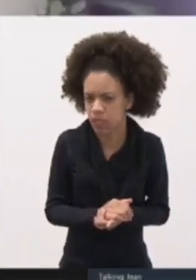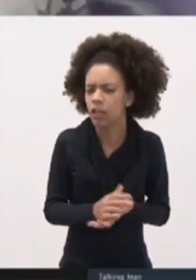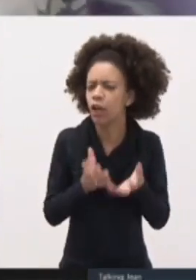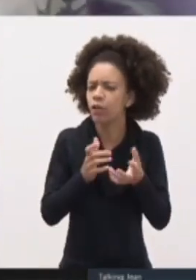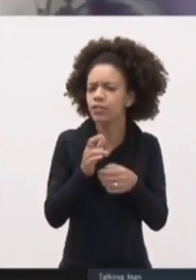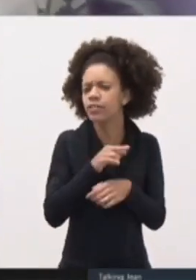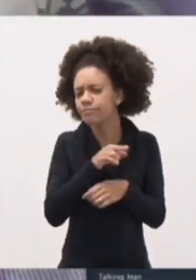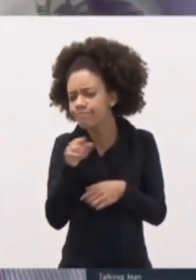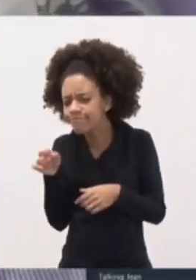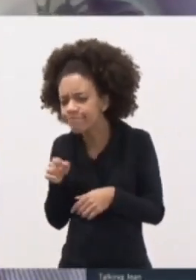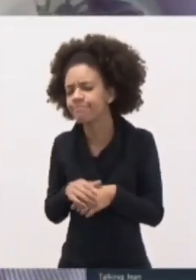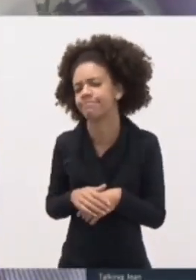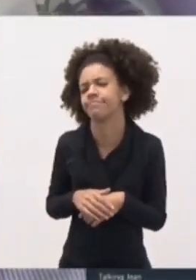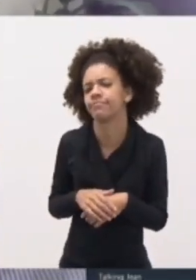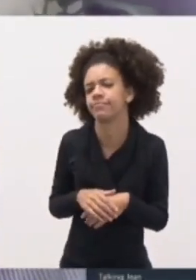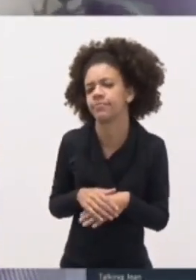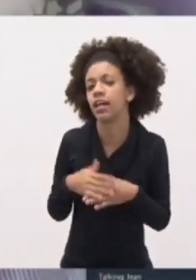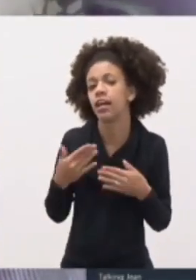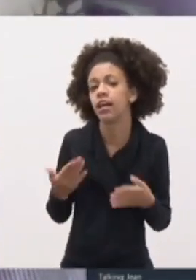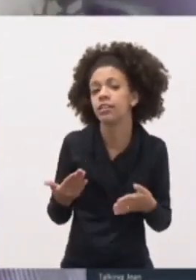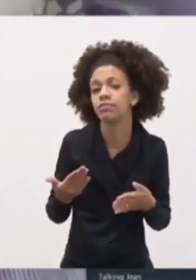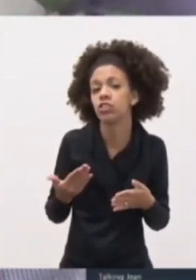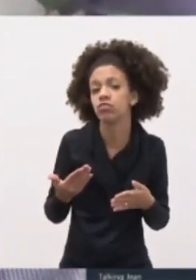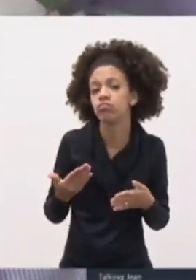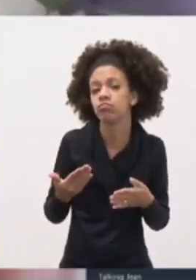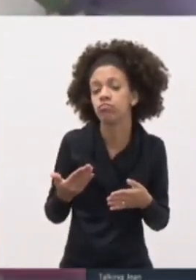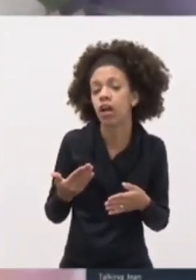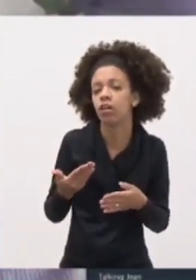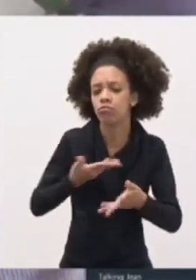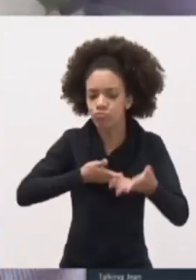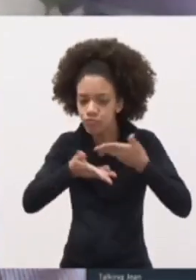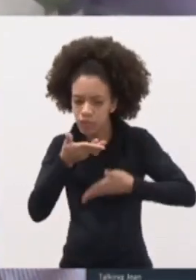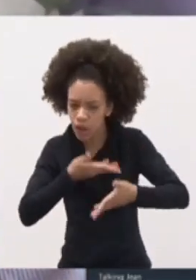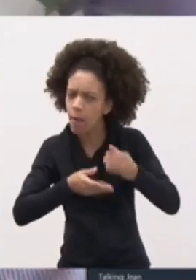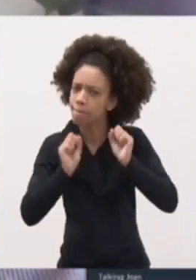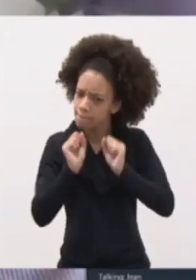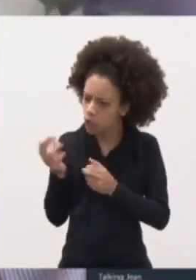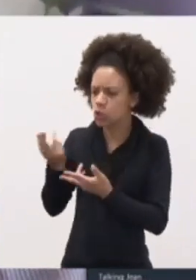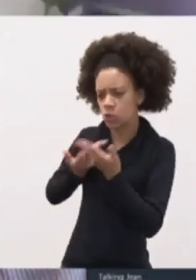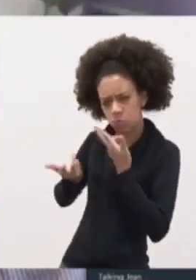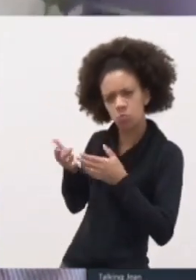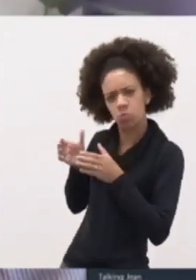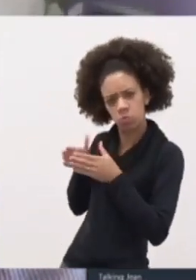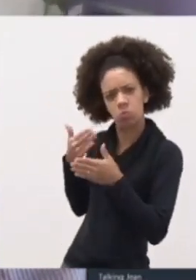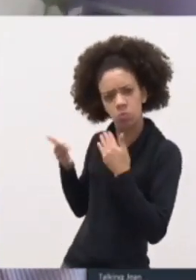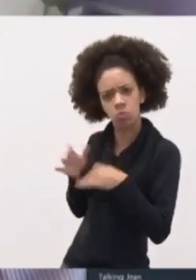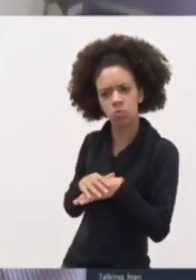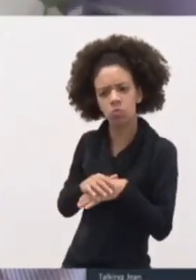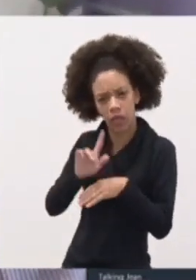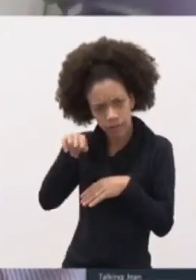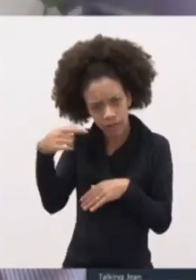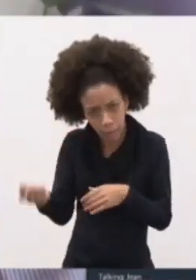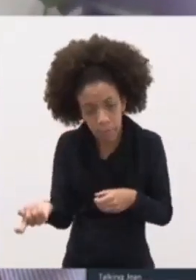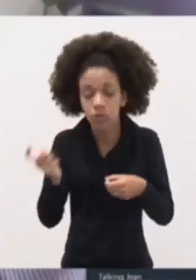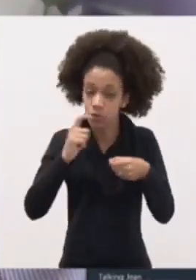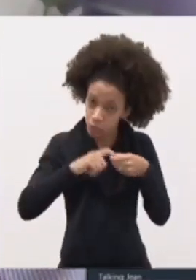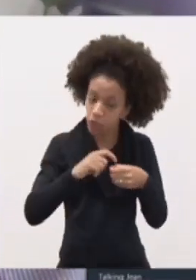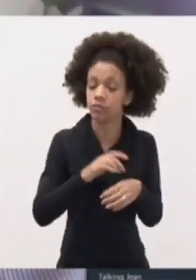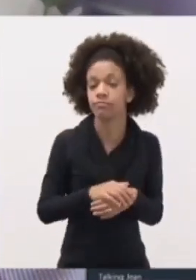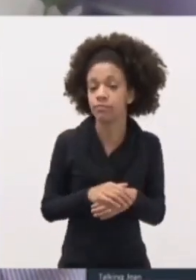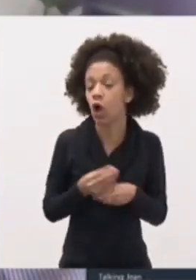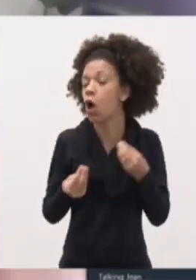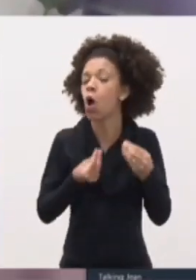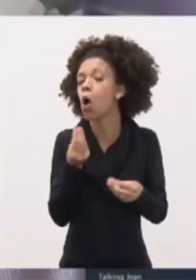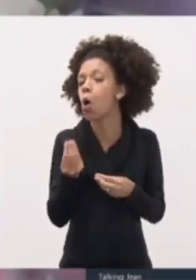vocês, né? E a gente vai interagir. Então, podem colocar suas respostas lá e daqui a pouquinho eu retomo para saber como que